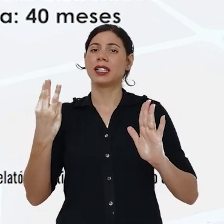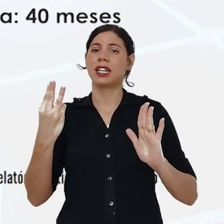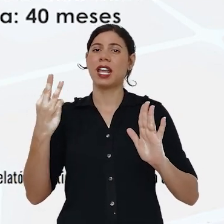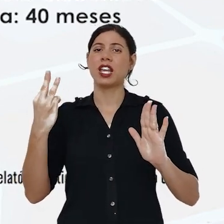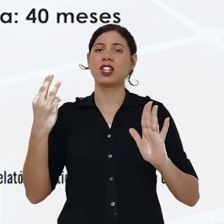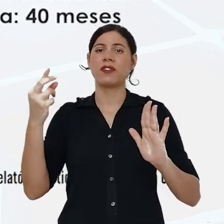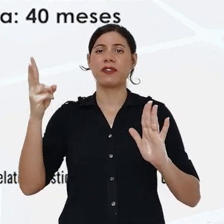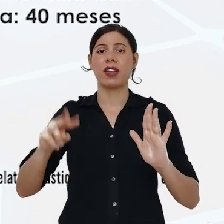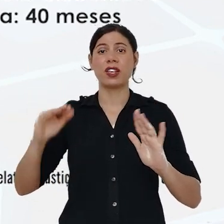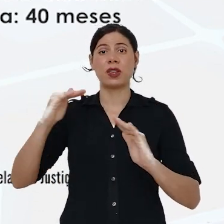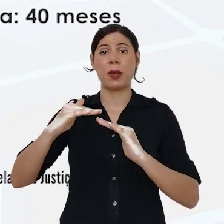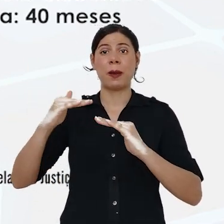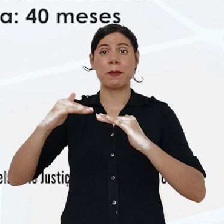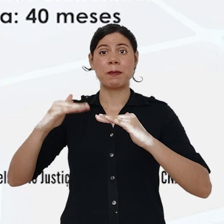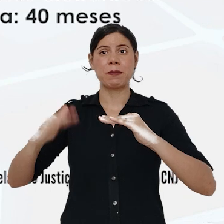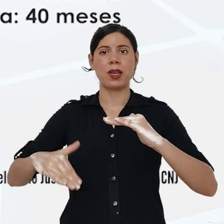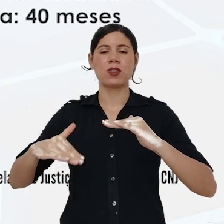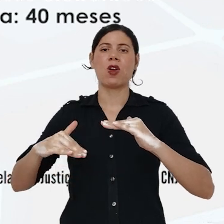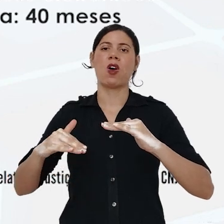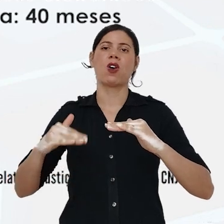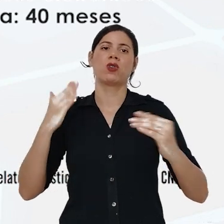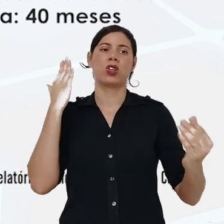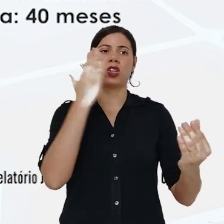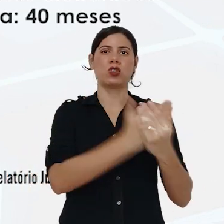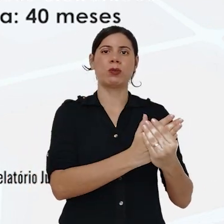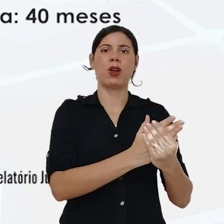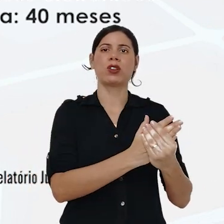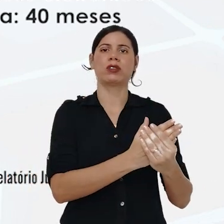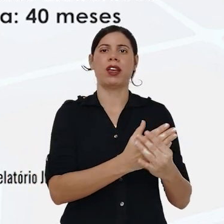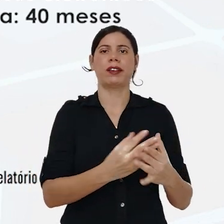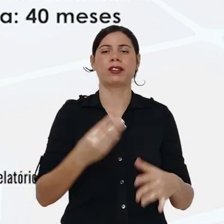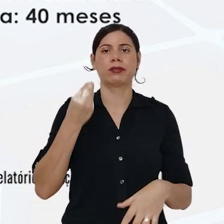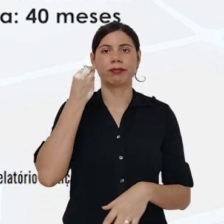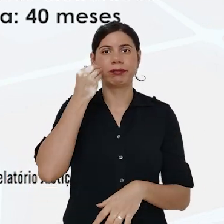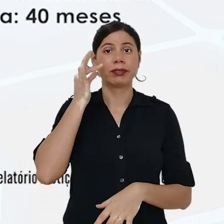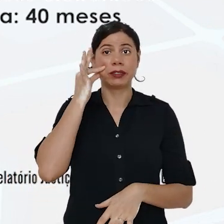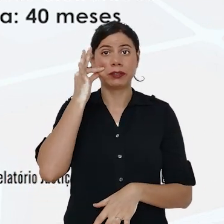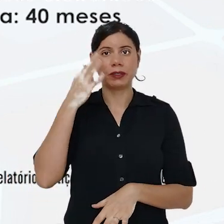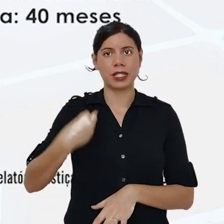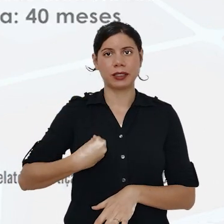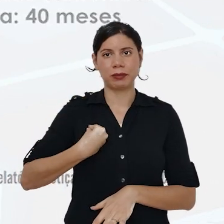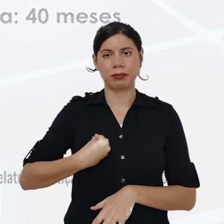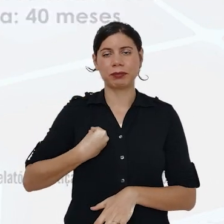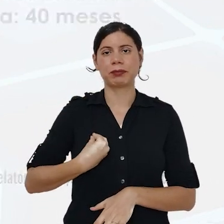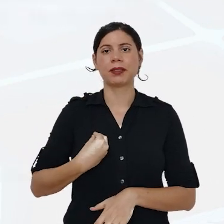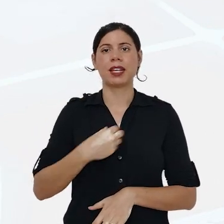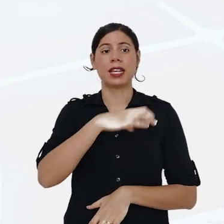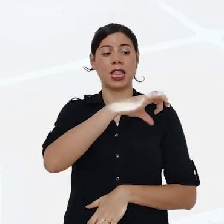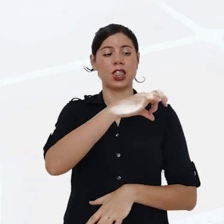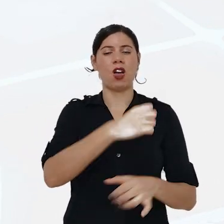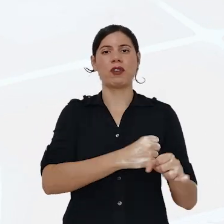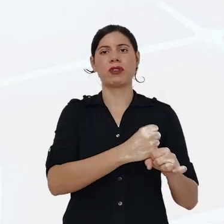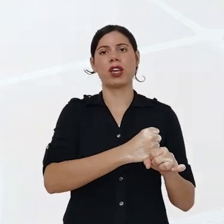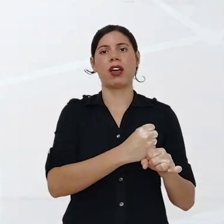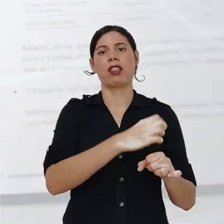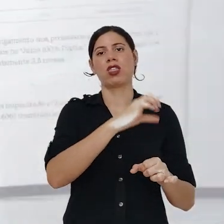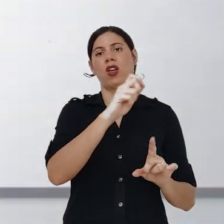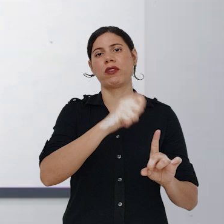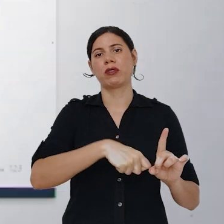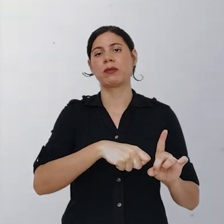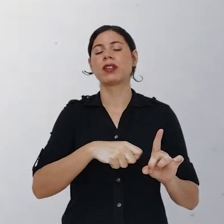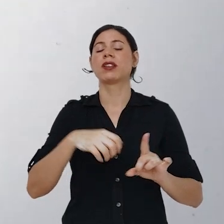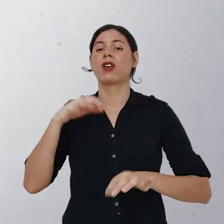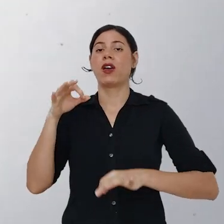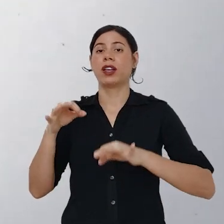praticamente 3 vezes menor do que a dos processos físicos, que é de 9 anos e 9 meses. Ainda segundo o Justiça